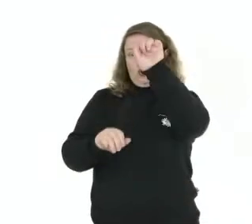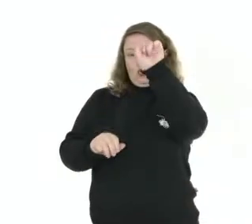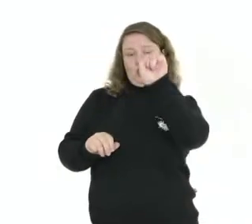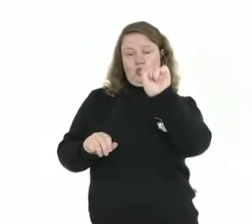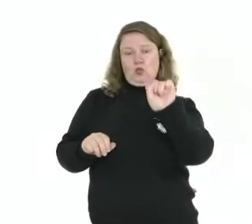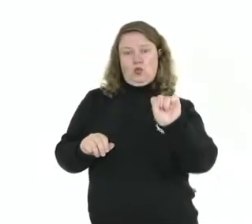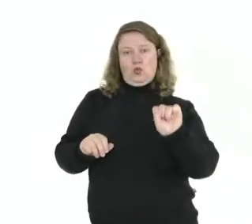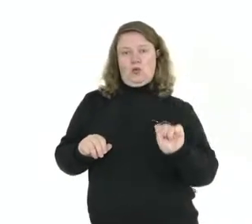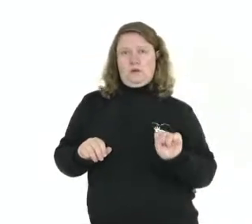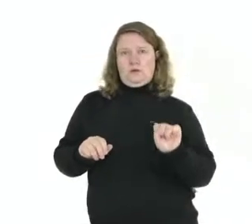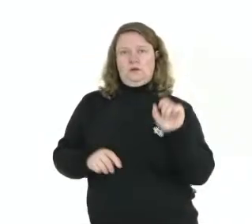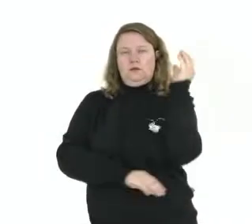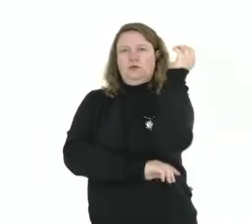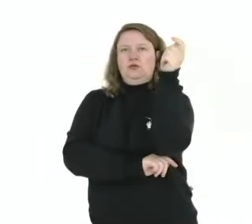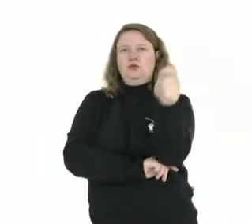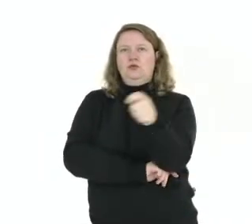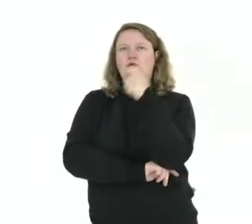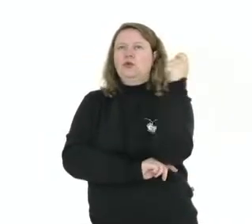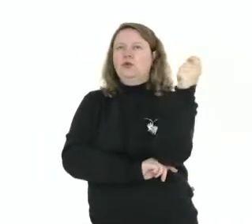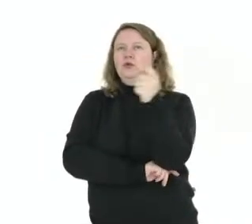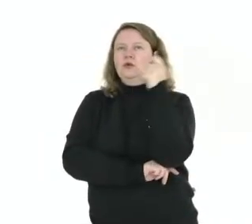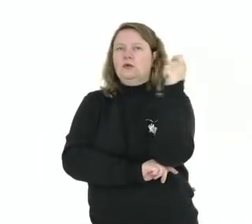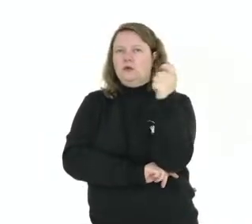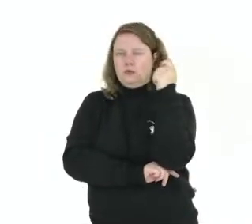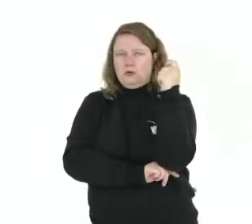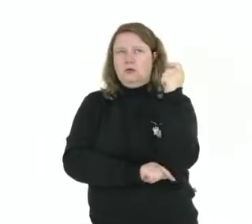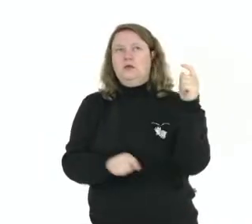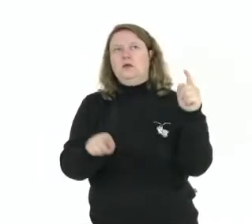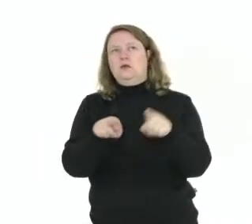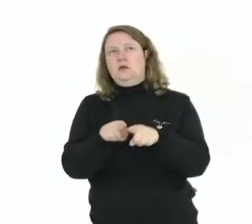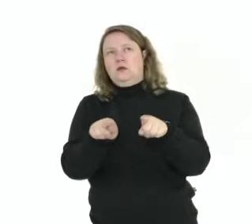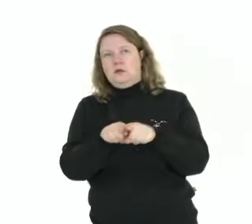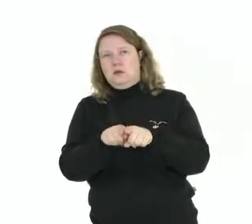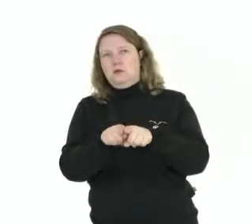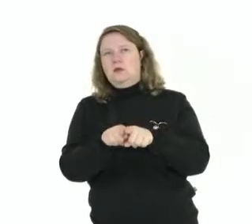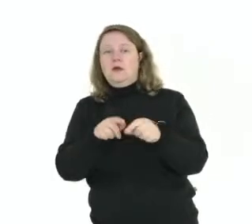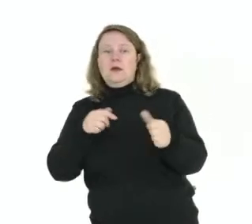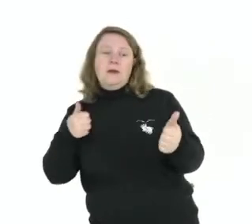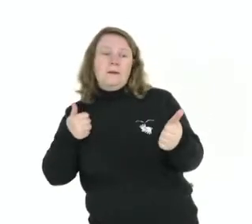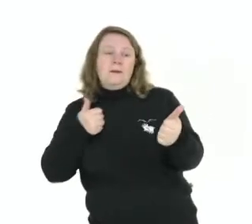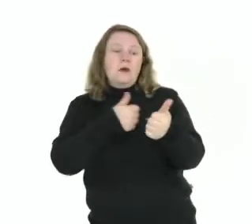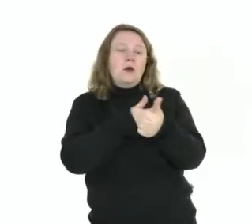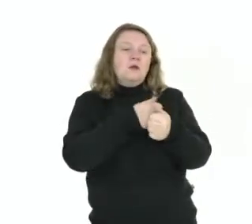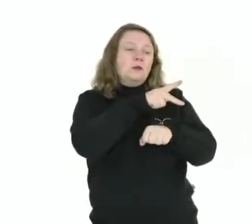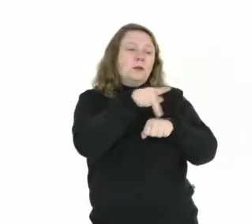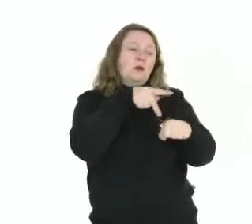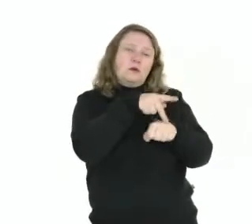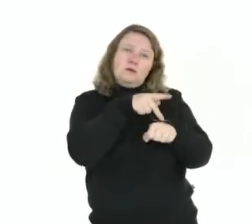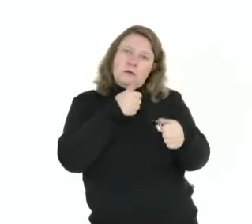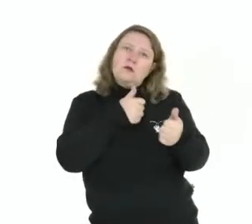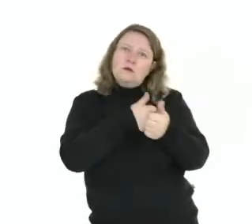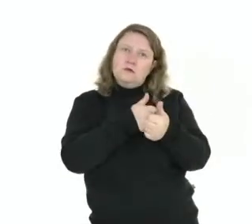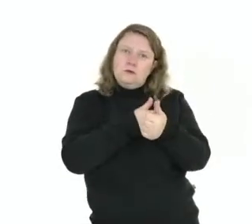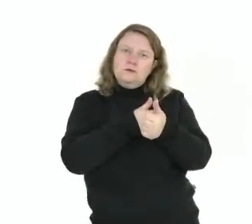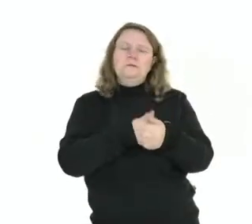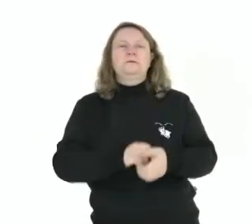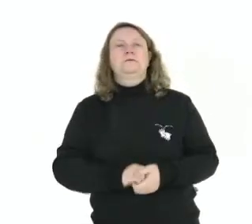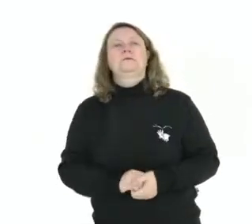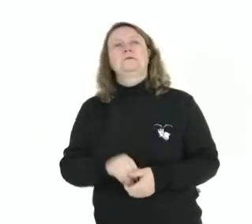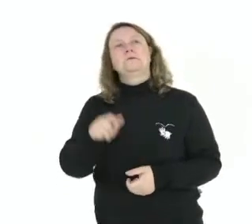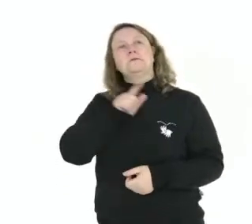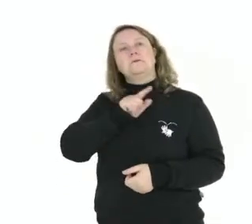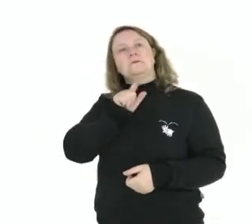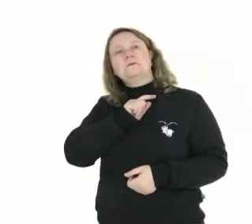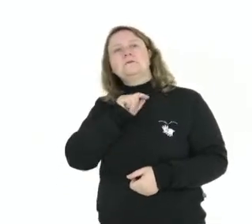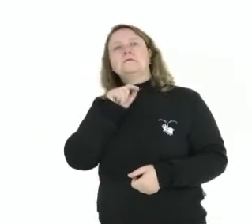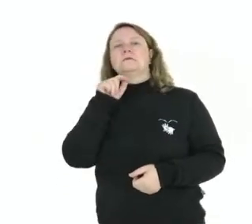do Rio Grande do Sul e que se estendem essas formações para países vizinhos, Nós temos ali a Mata de Araucária, bem na